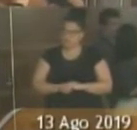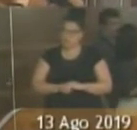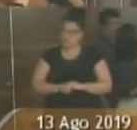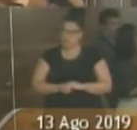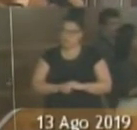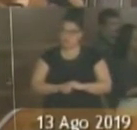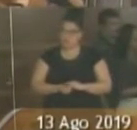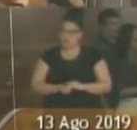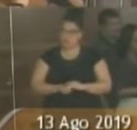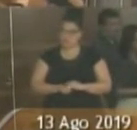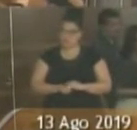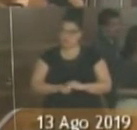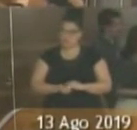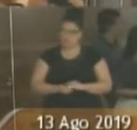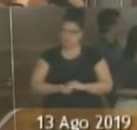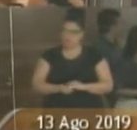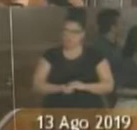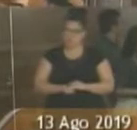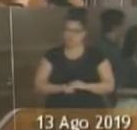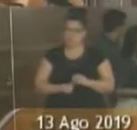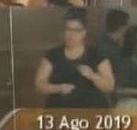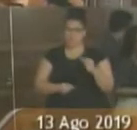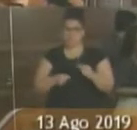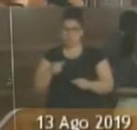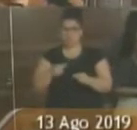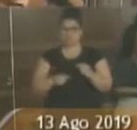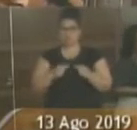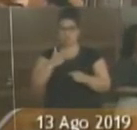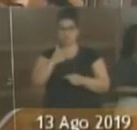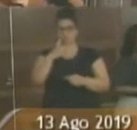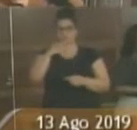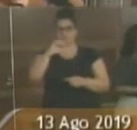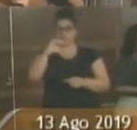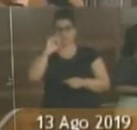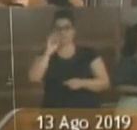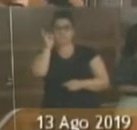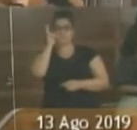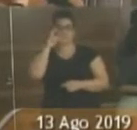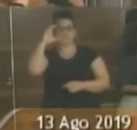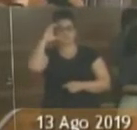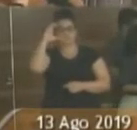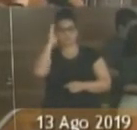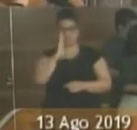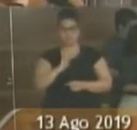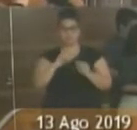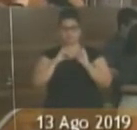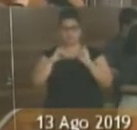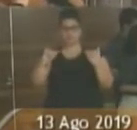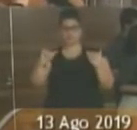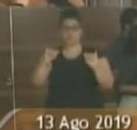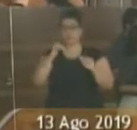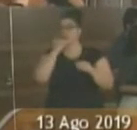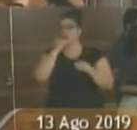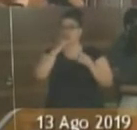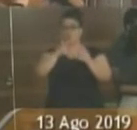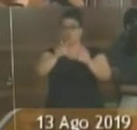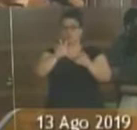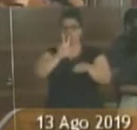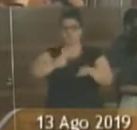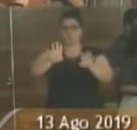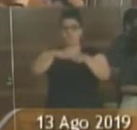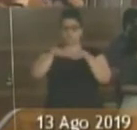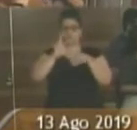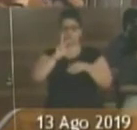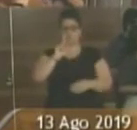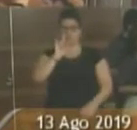Aprovado por 6 votos. Em discussão única, o requerimento 290, de autoria do vereador Tite Brasil, solicitando a mesa diretora que seja liberado o uso do plenário no dia